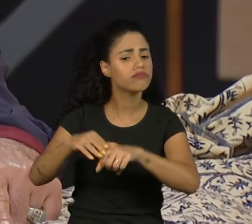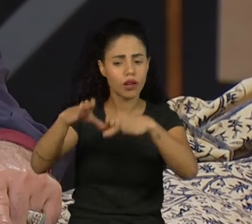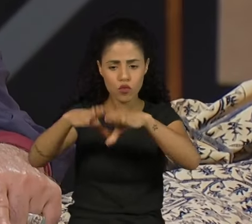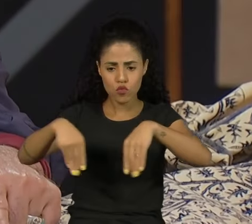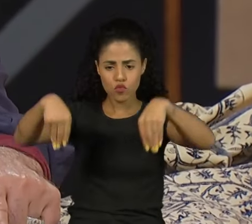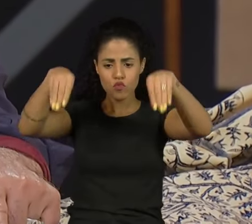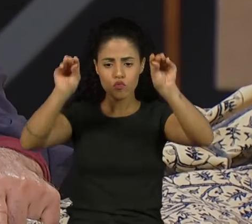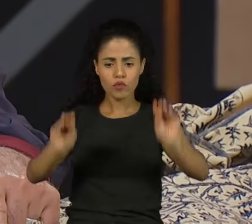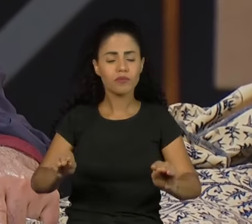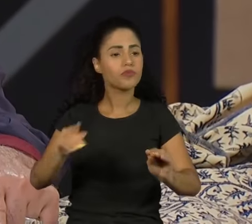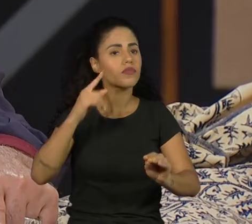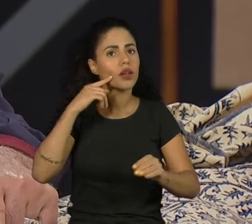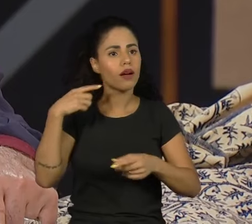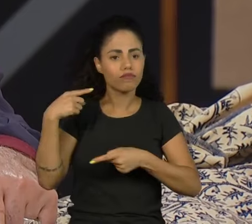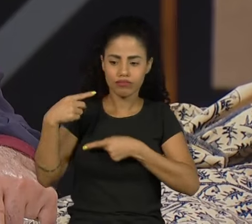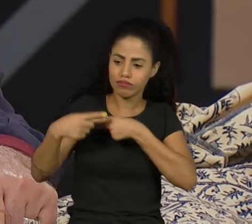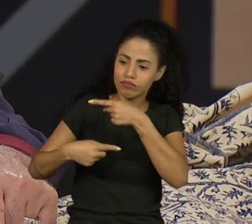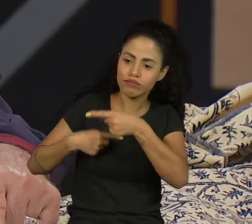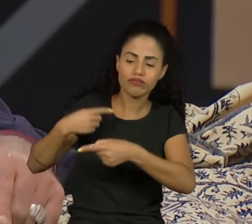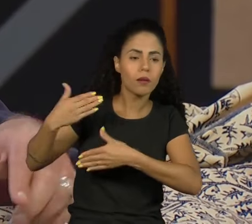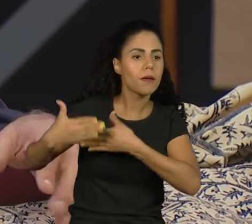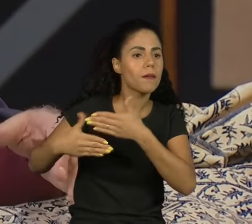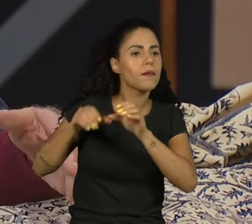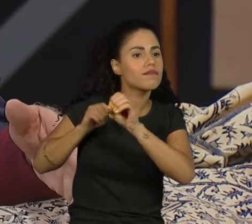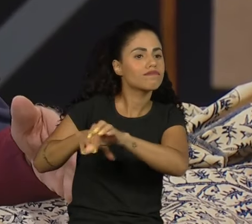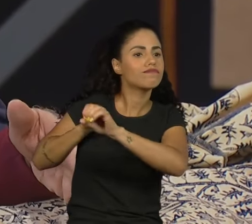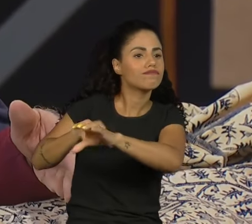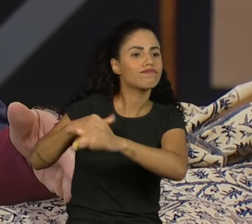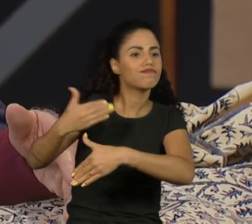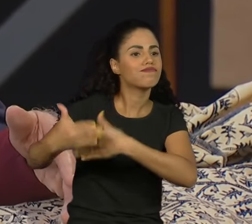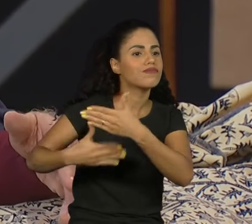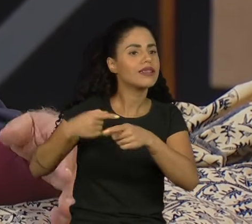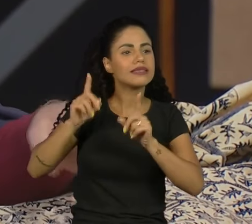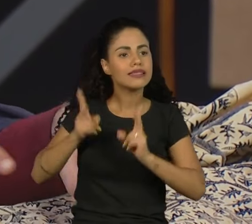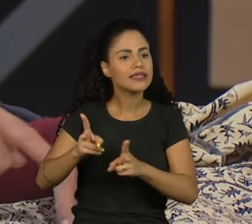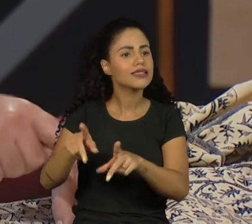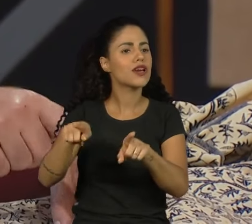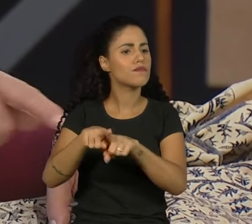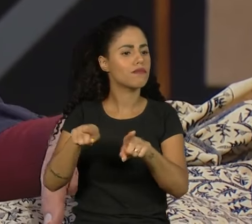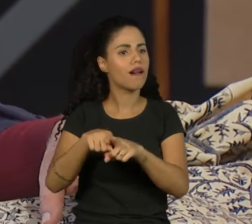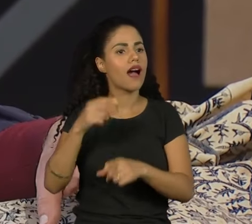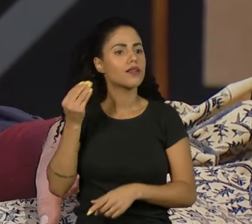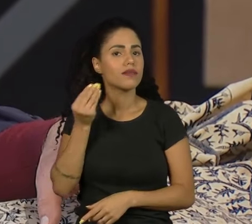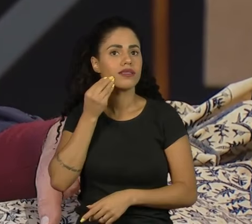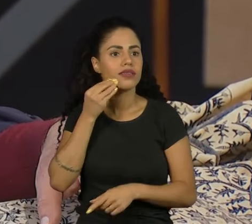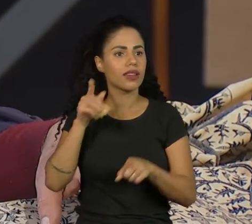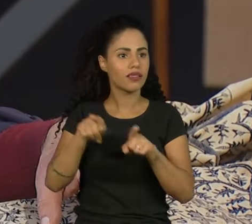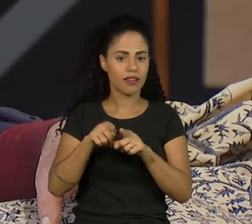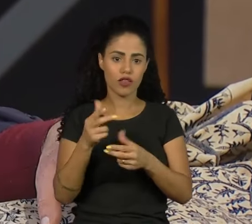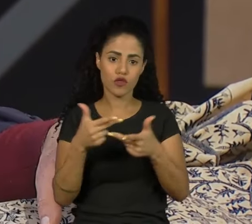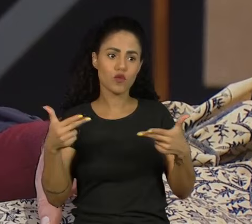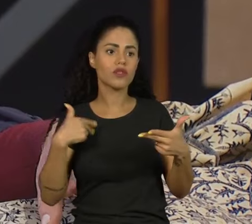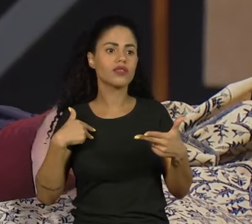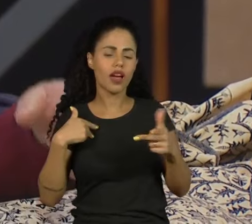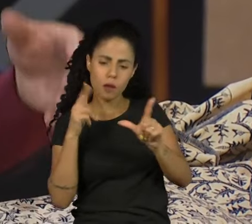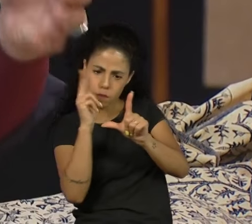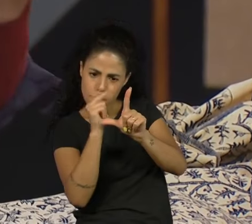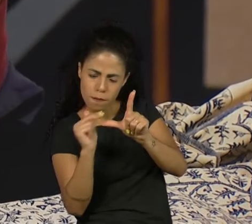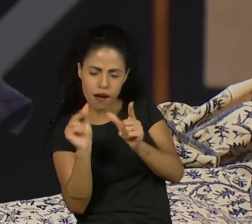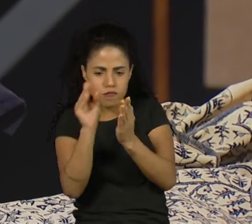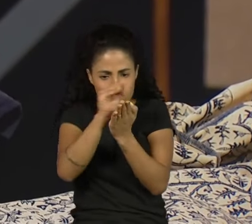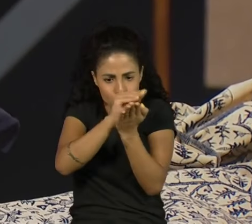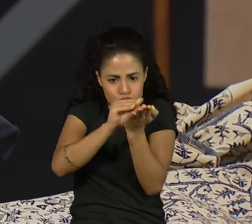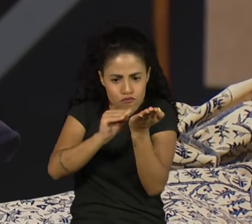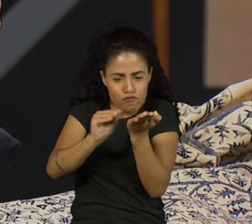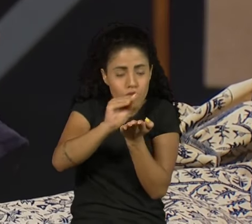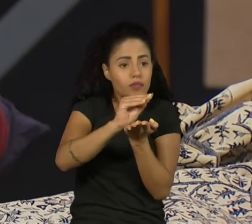para transcender, ou seja, ela vai se espiritualizando pelas mandalas que ela desenha. Então ela